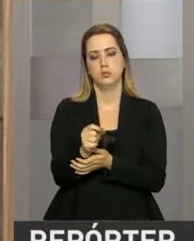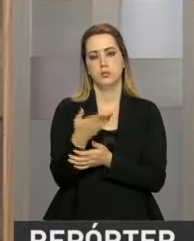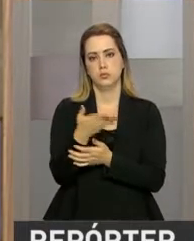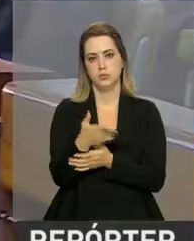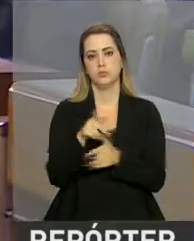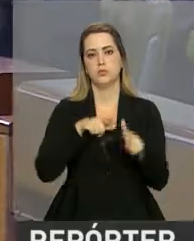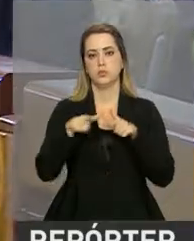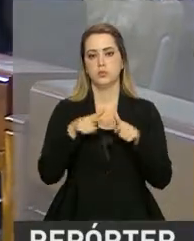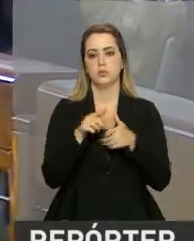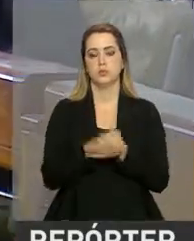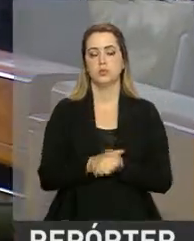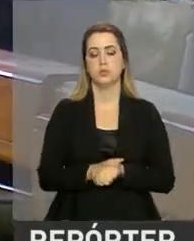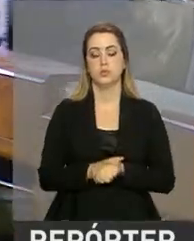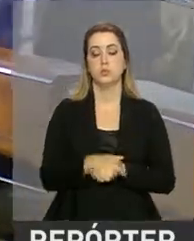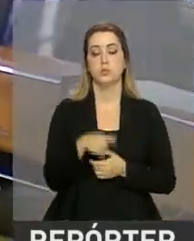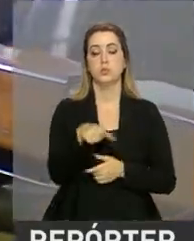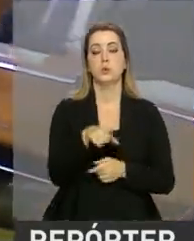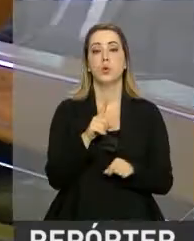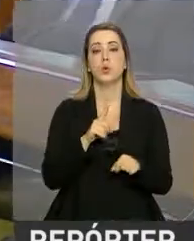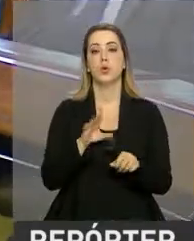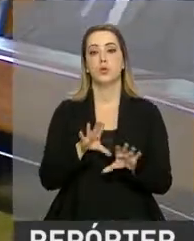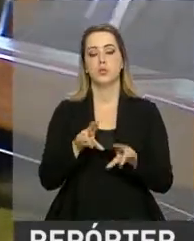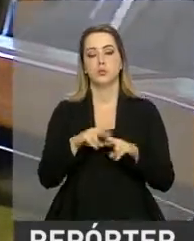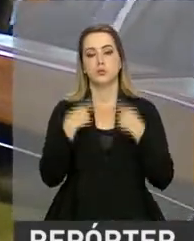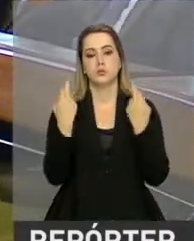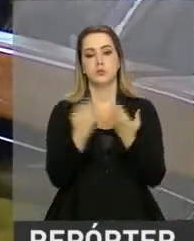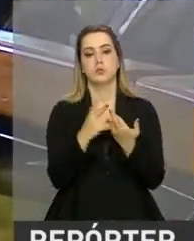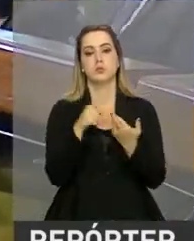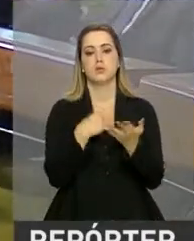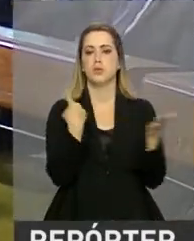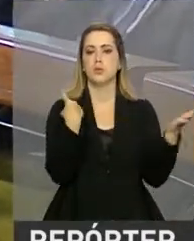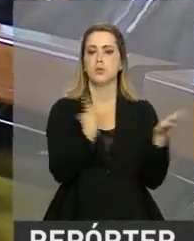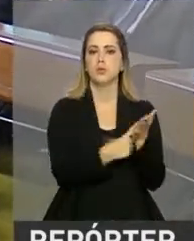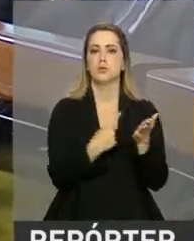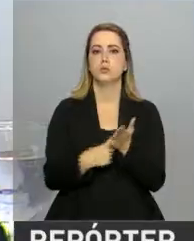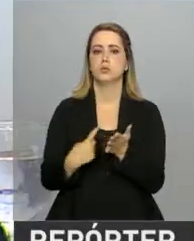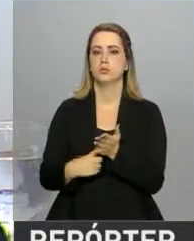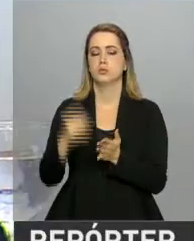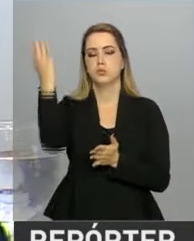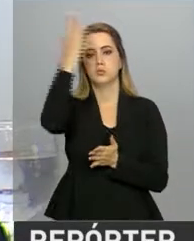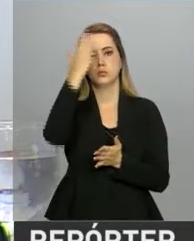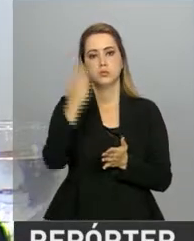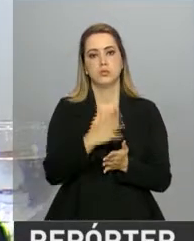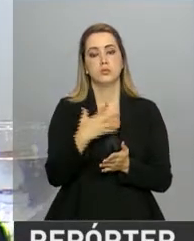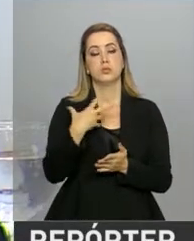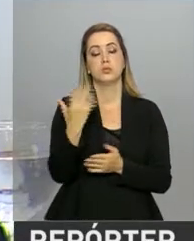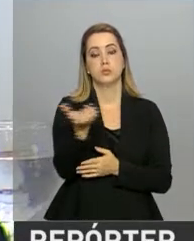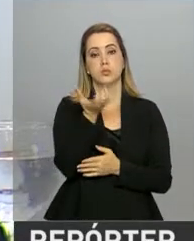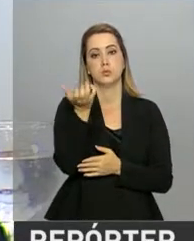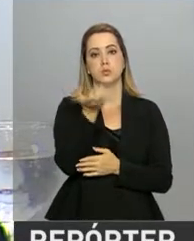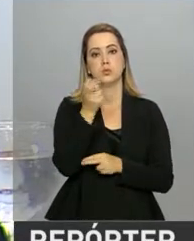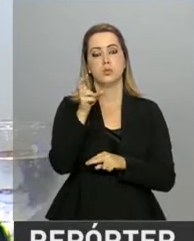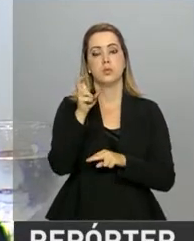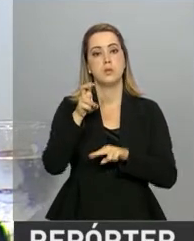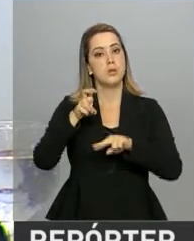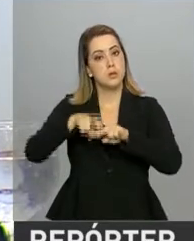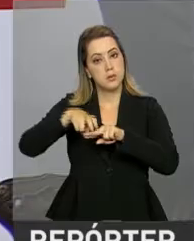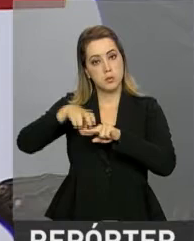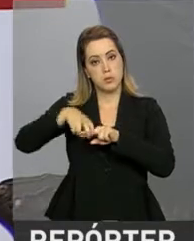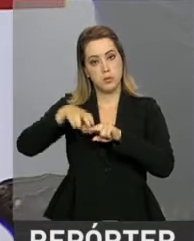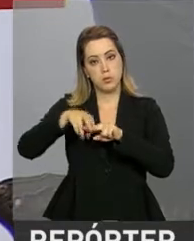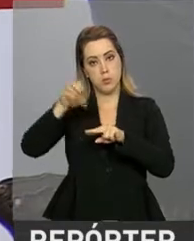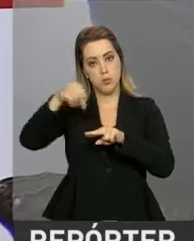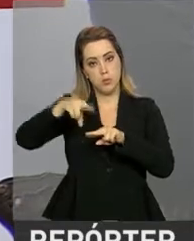atividade durante a cúpula os países voltaram a confirmar o apoio ao pleito do brasil de conseguir um assento no conselho de segurança da